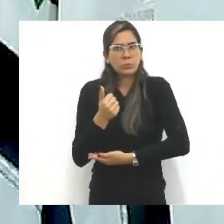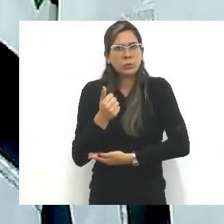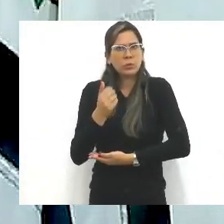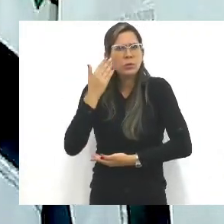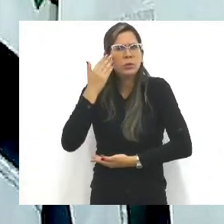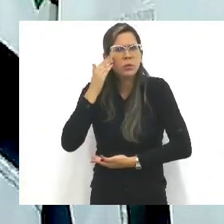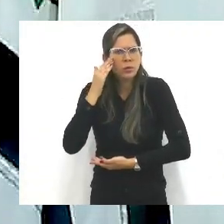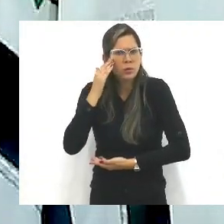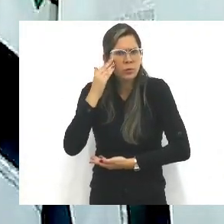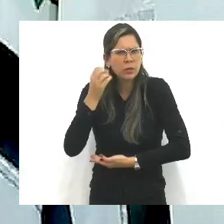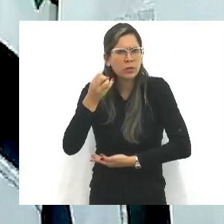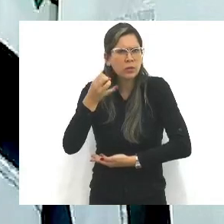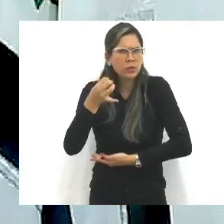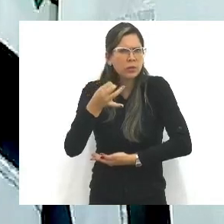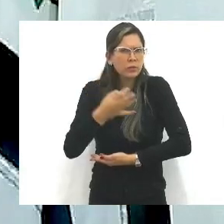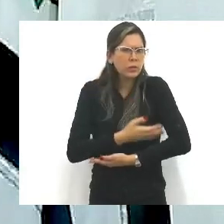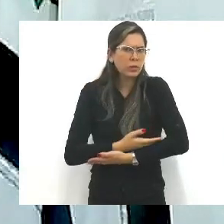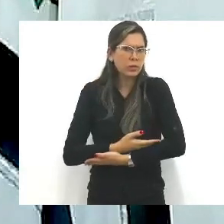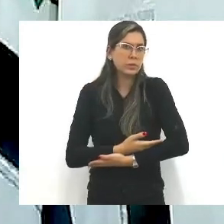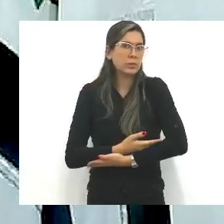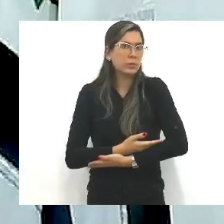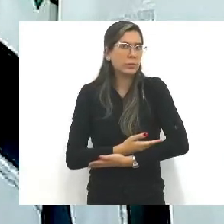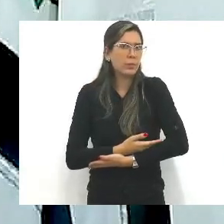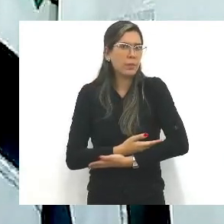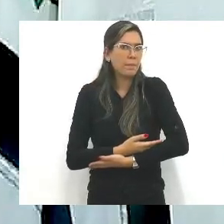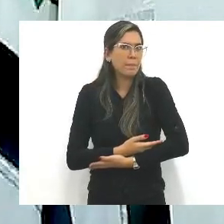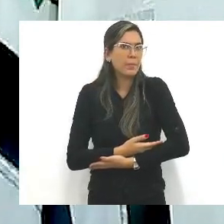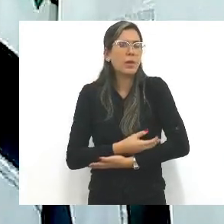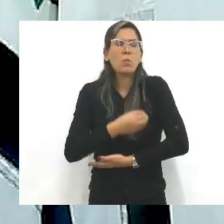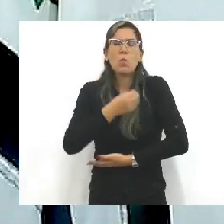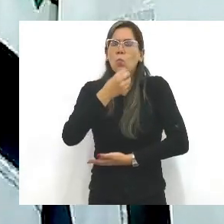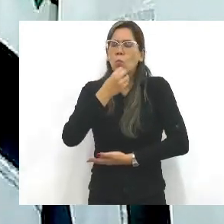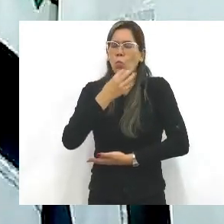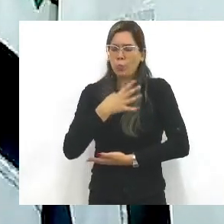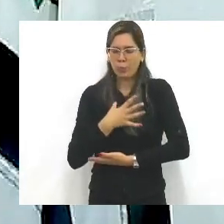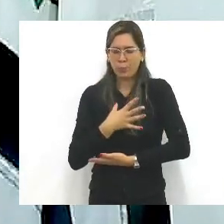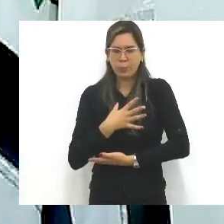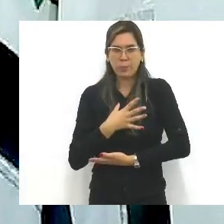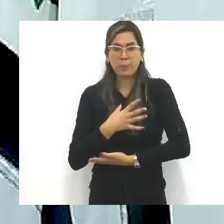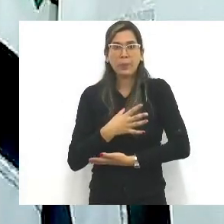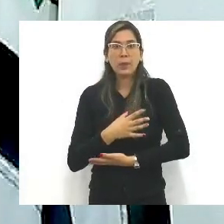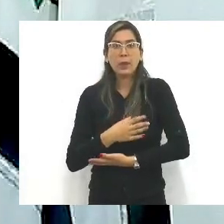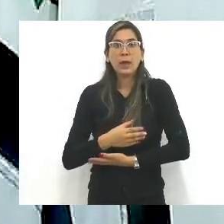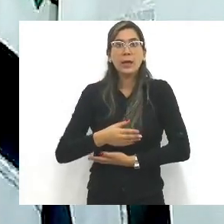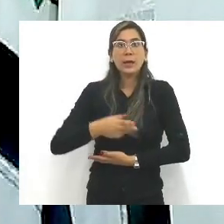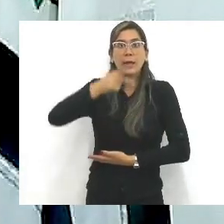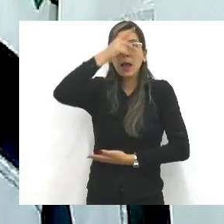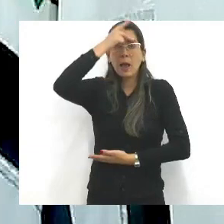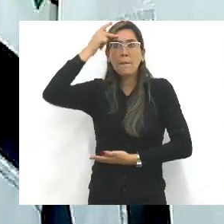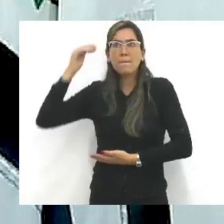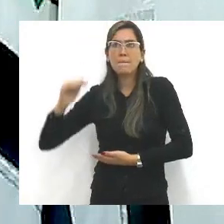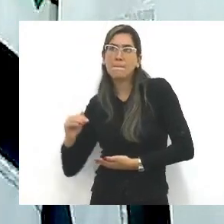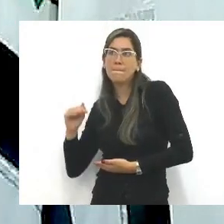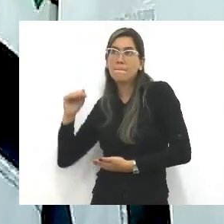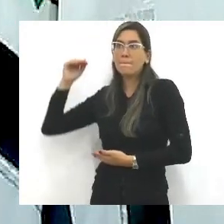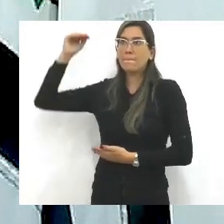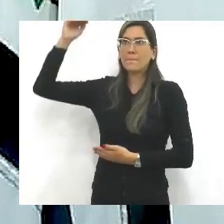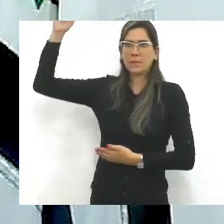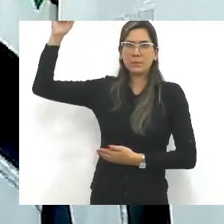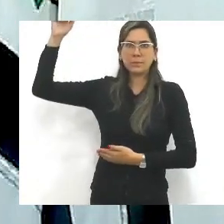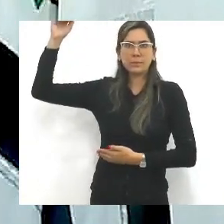para vocês essa questão do bebê? É muito simples, é eficiente. E o adulto? O que nós podemos fazer com o